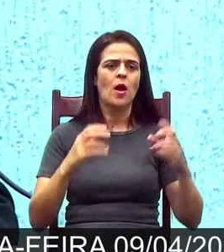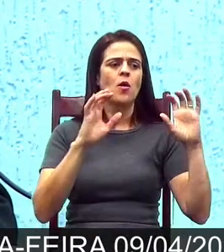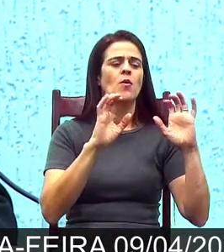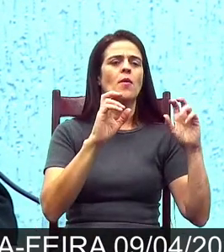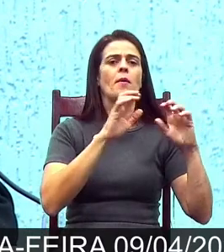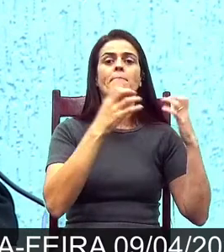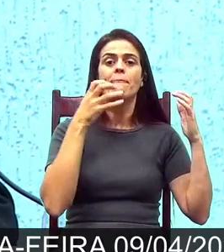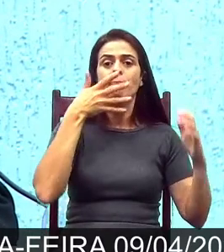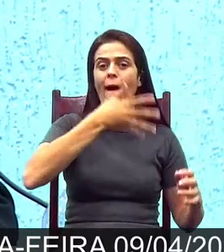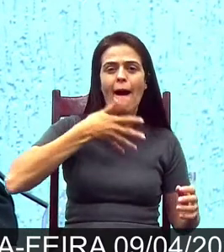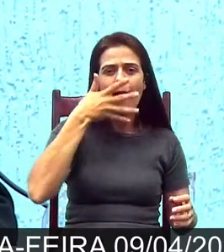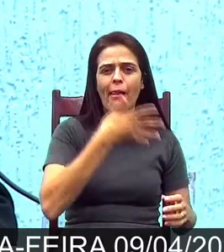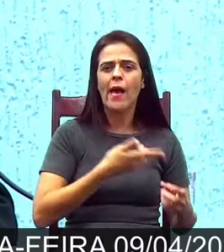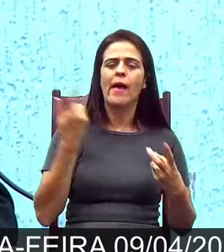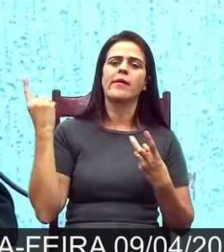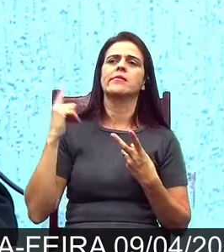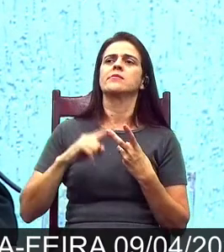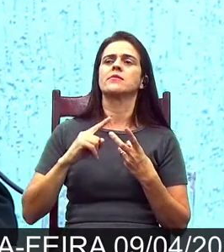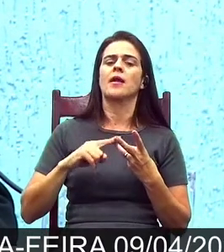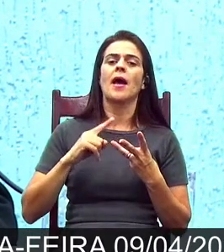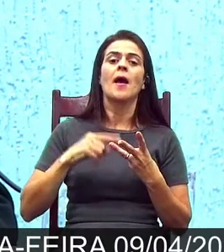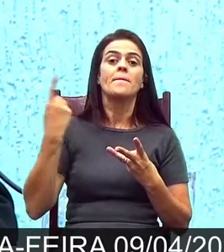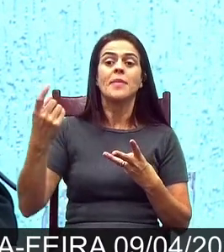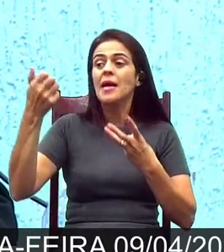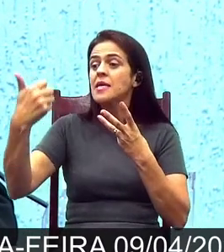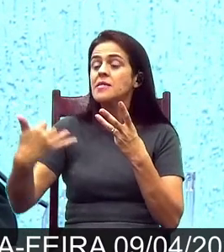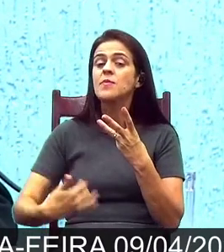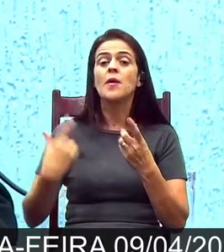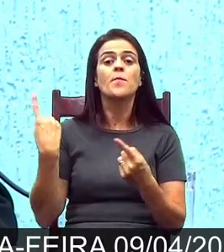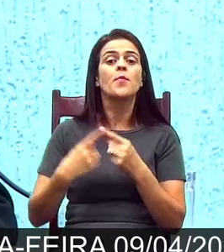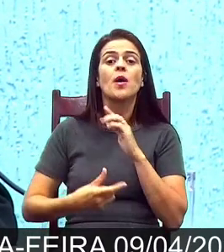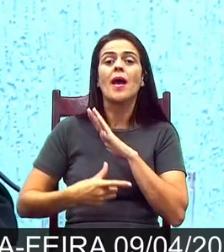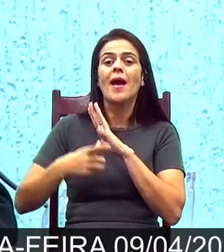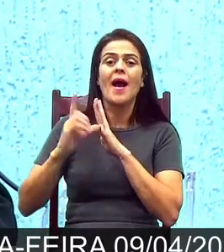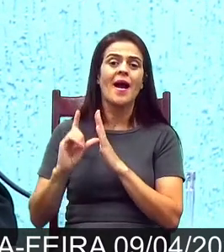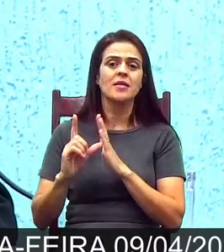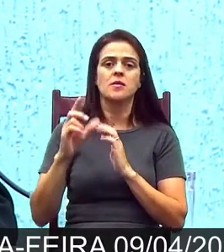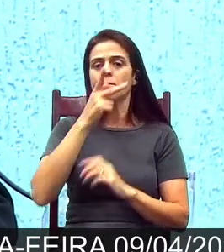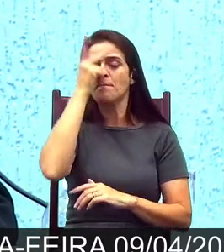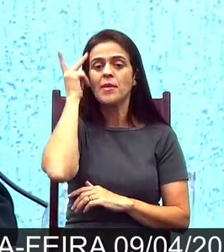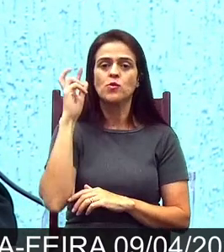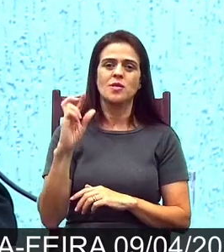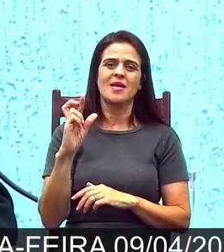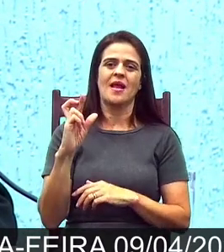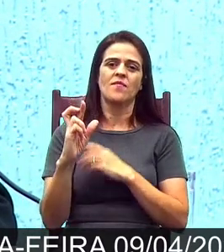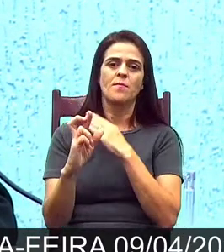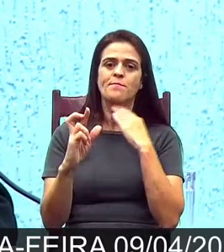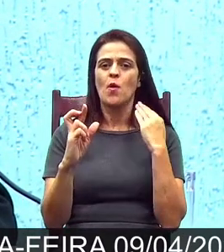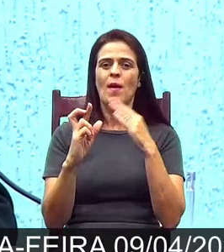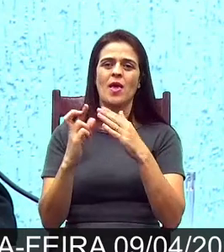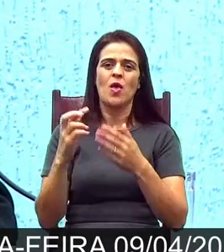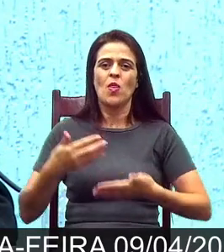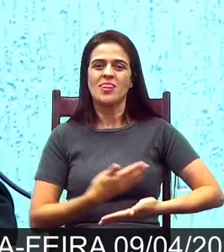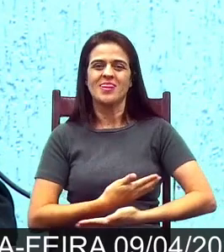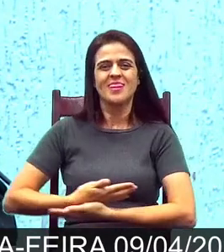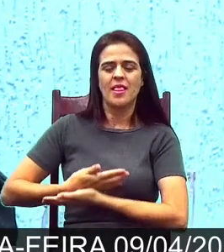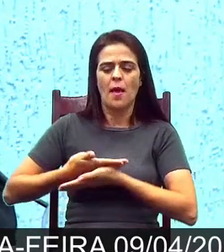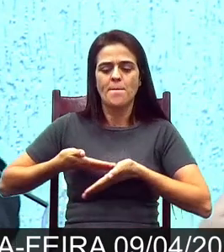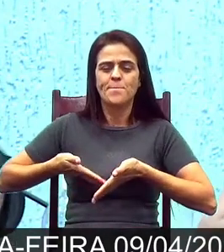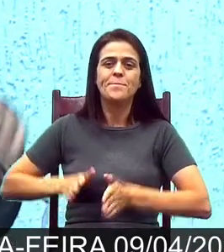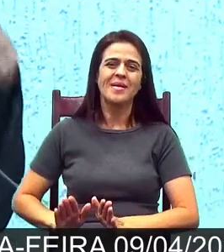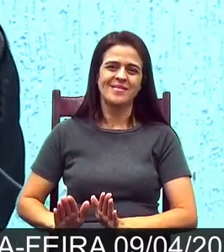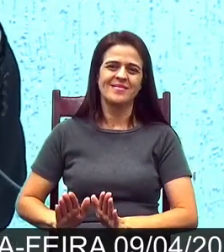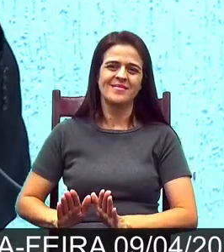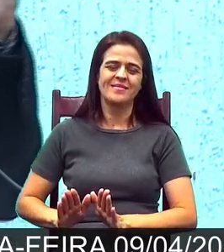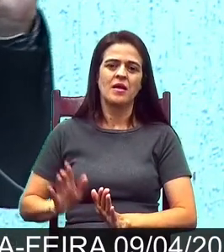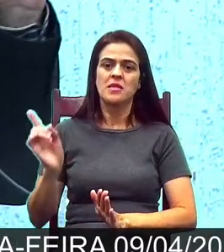impacto emocional da morte do período pré, peri e neonatal na vida da família, bem como que promova a humanização do atendimento do serviço de